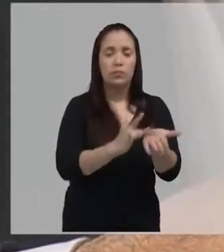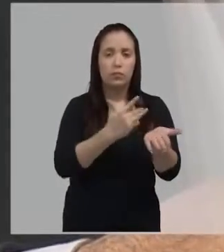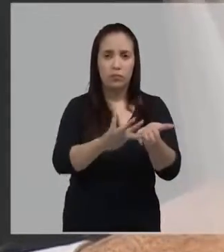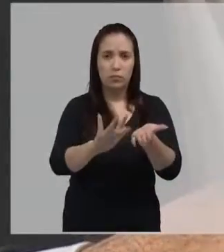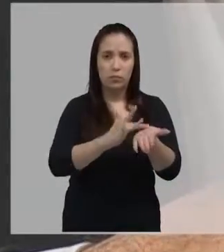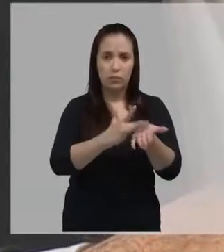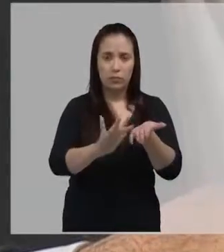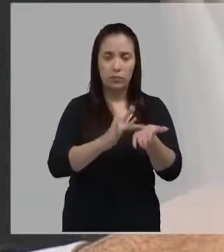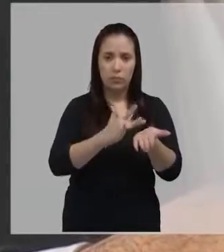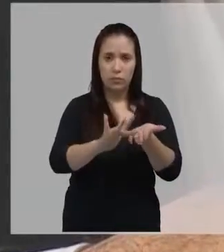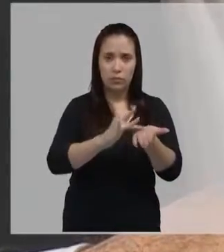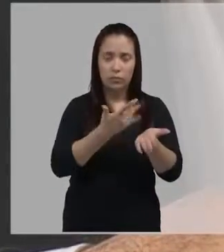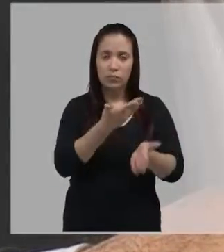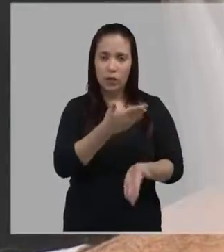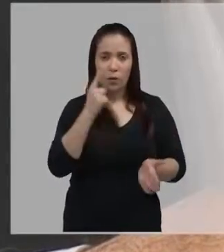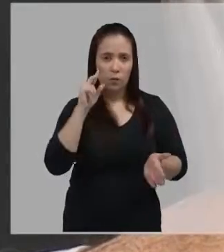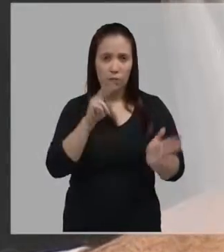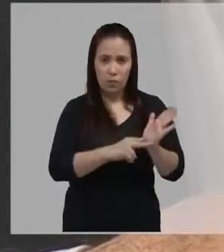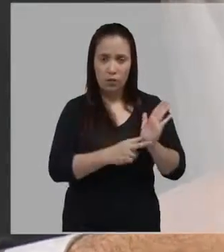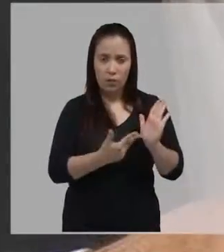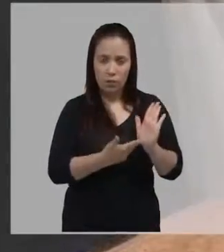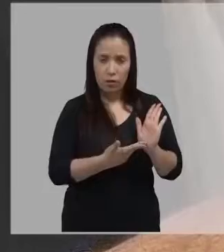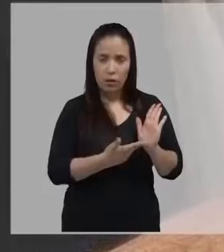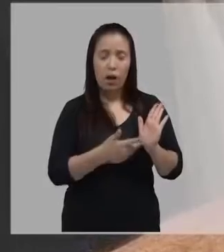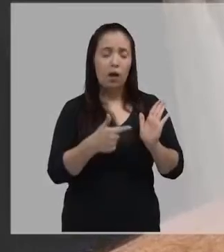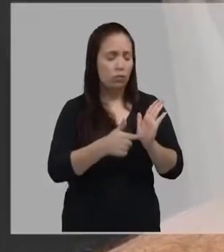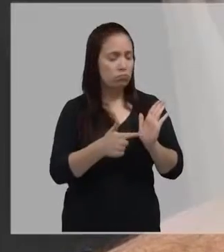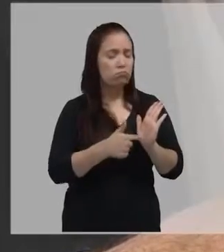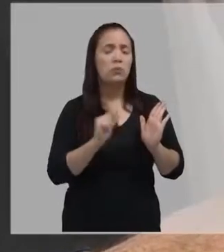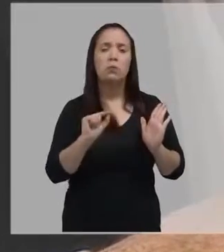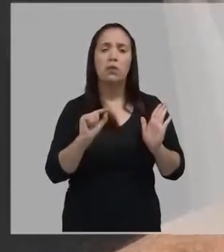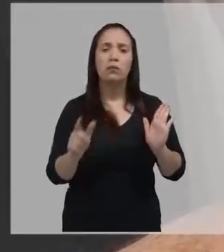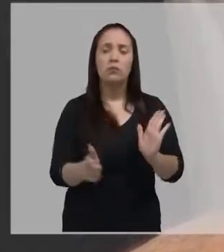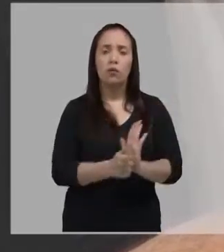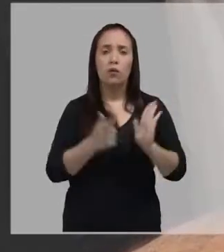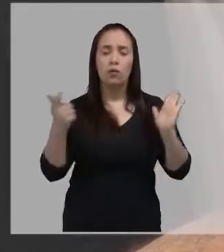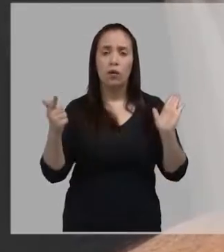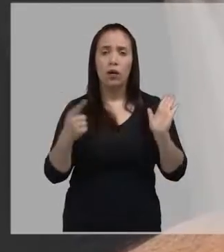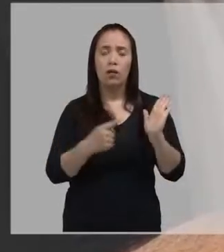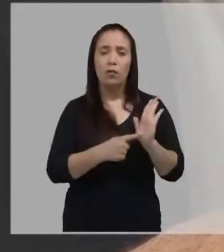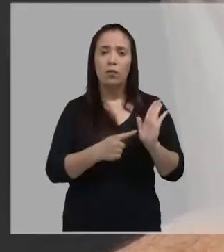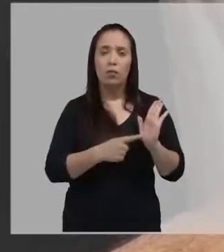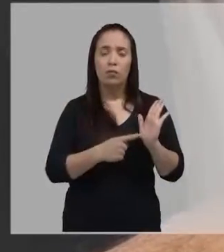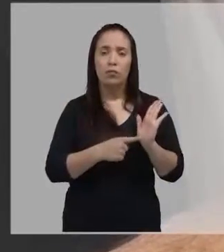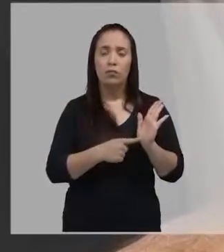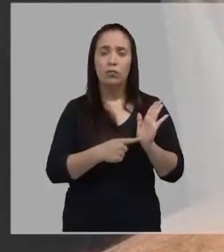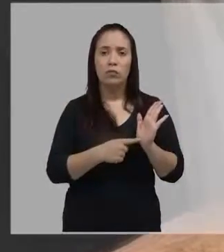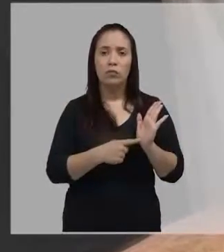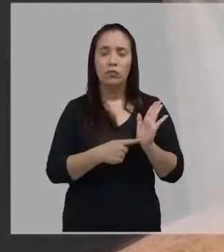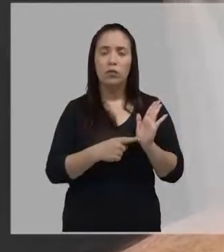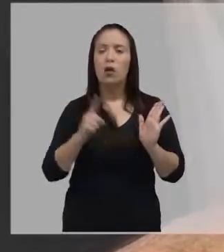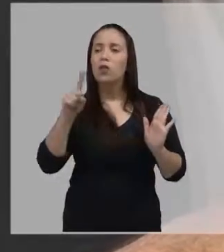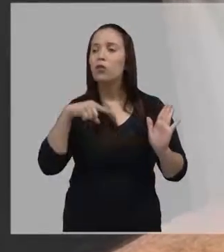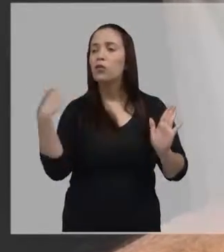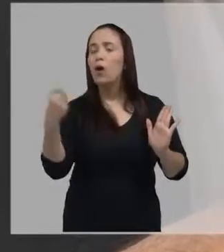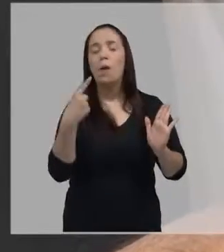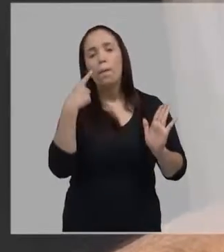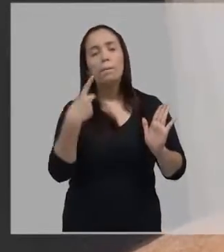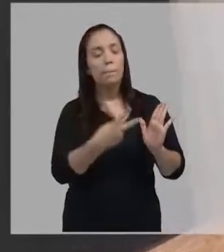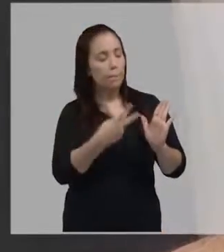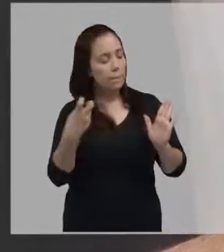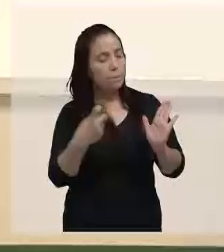Pronto. E essa capa, a própria redação dessa capa, leva a gente a pensar